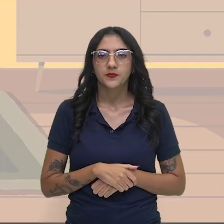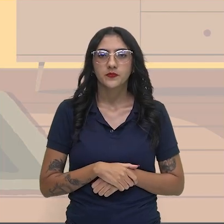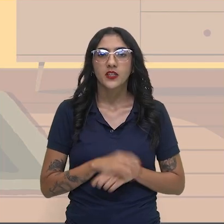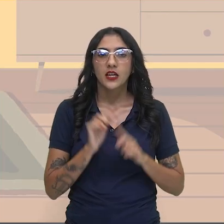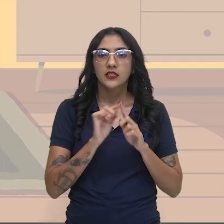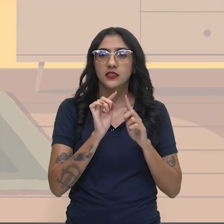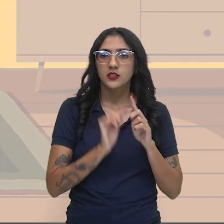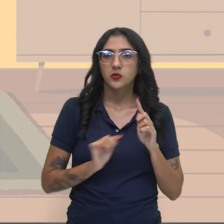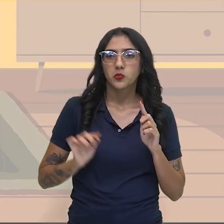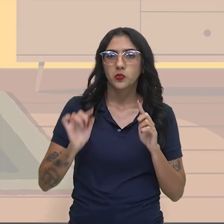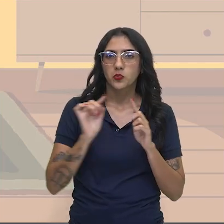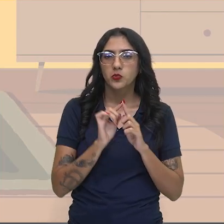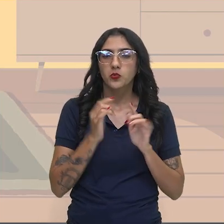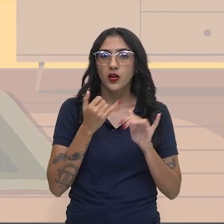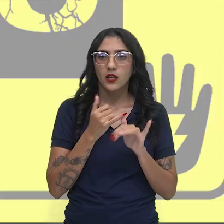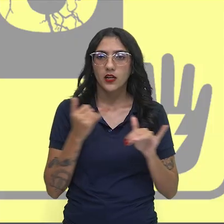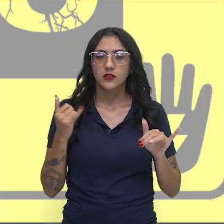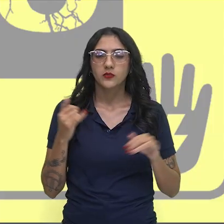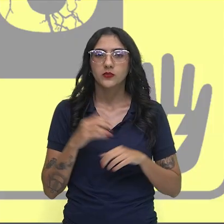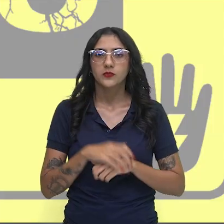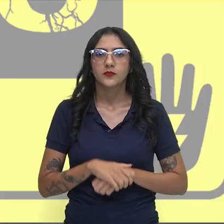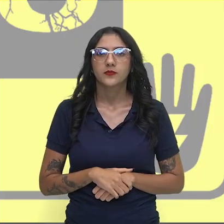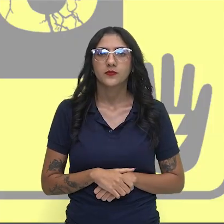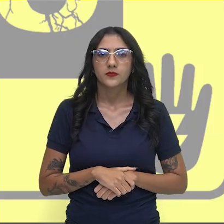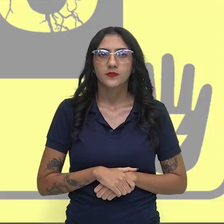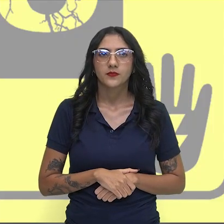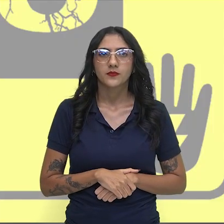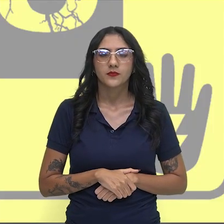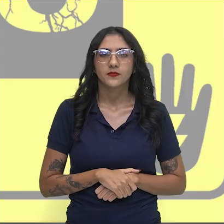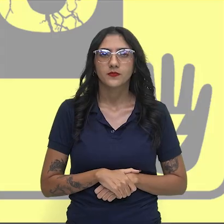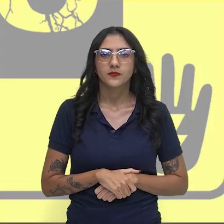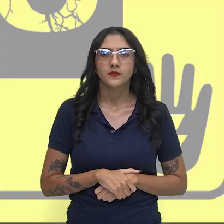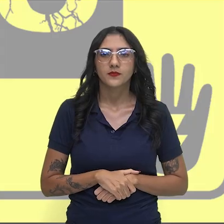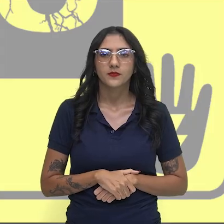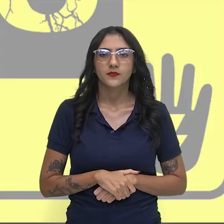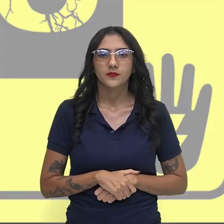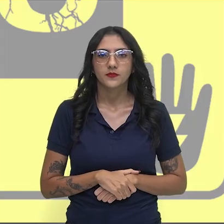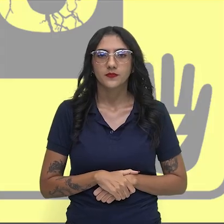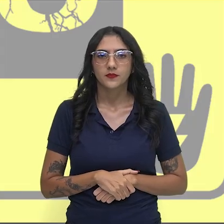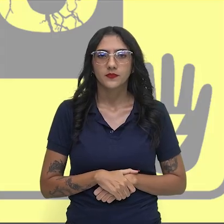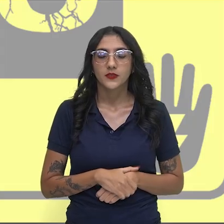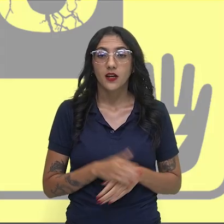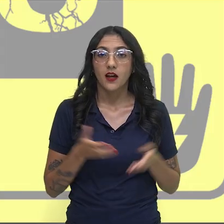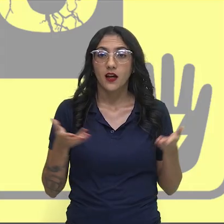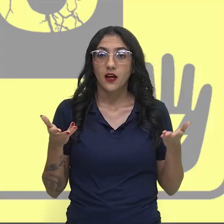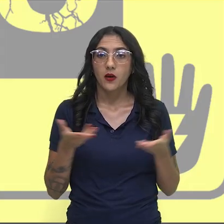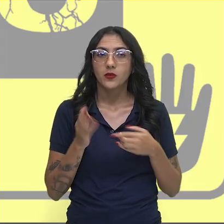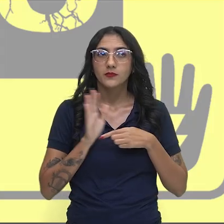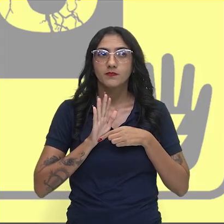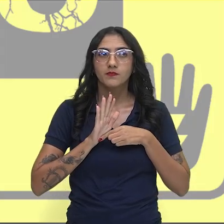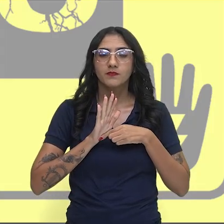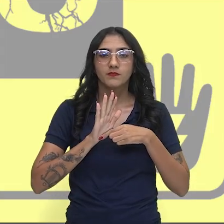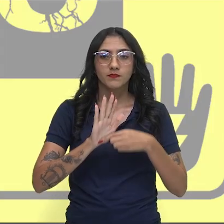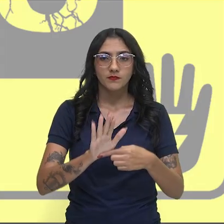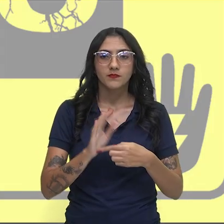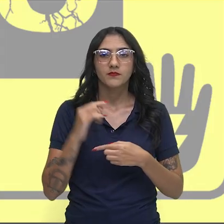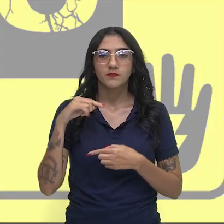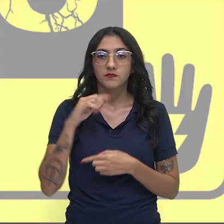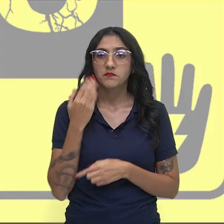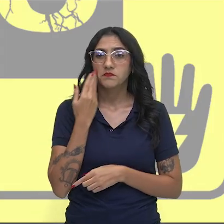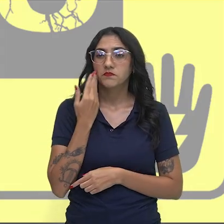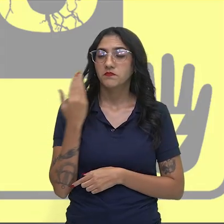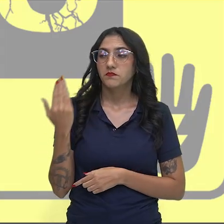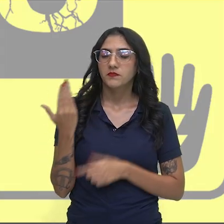ou o circuito elétrico. Vamos lá. Muito bem. Trago em amarelo para você prestar bastante